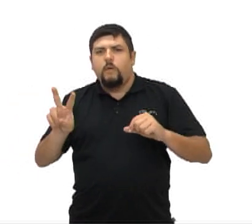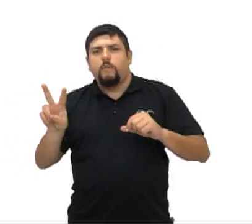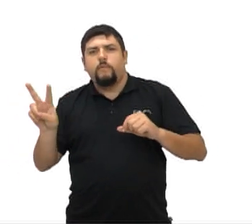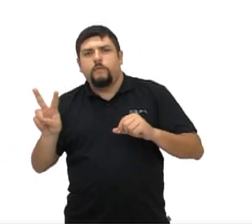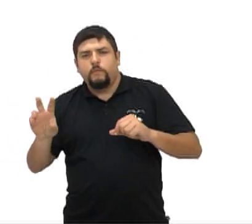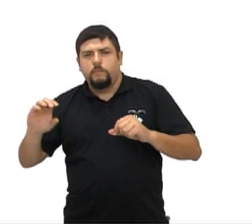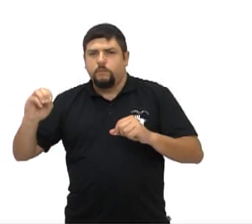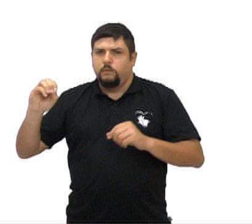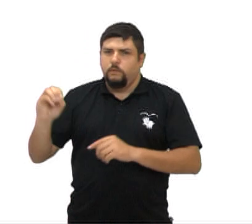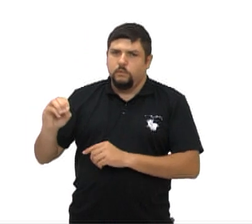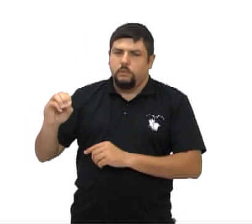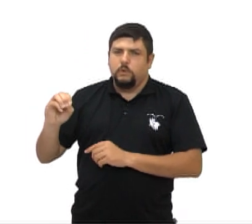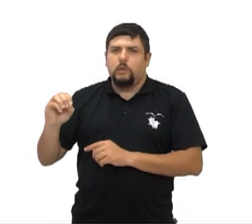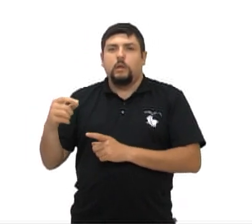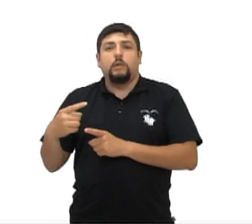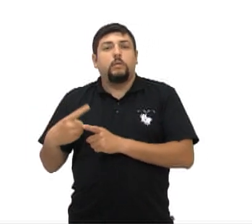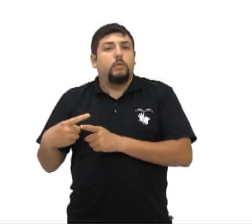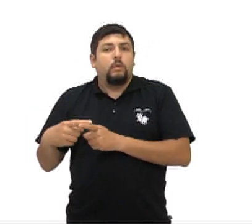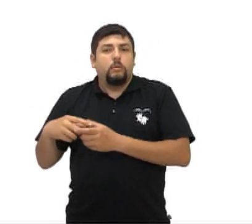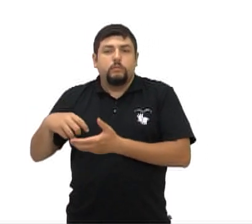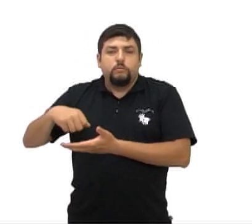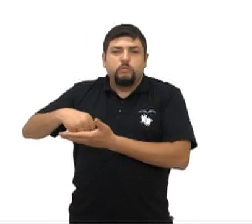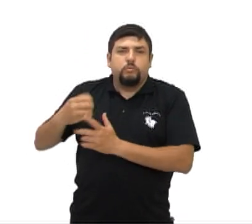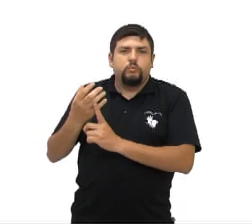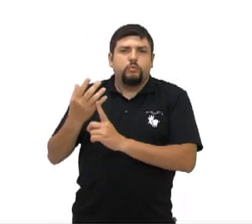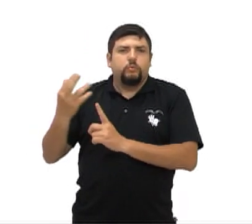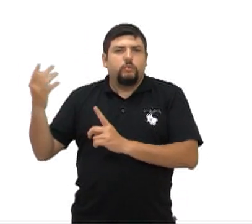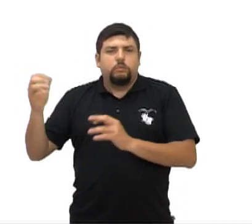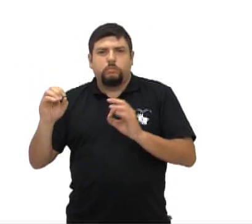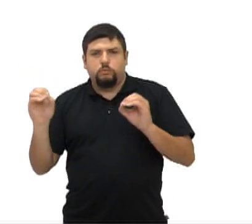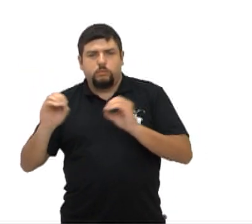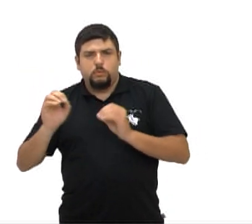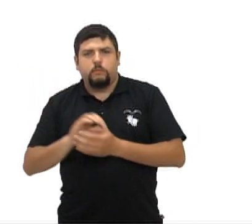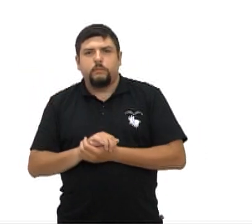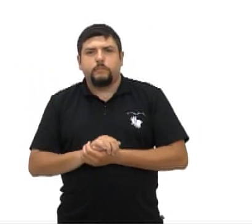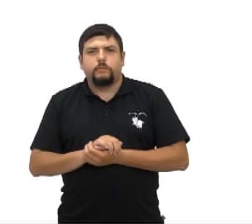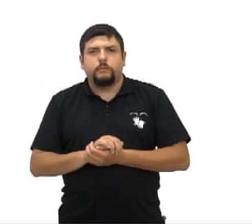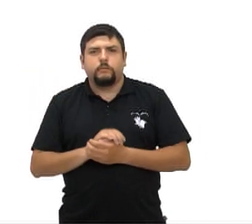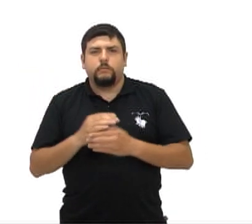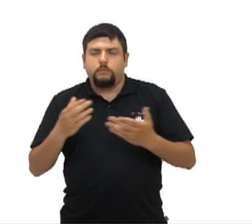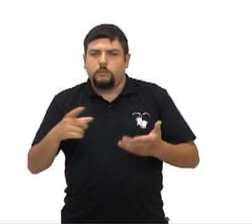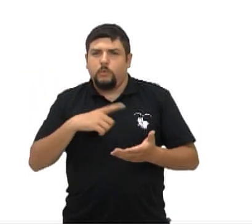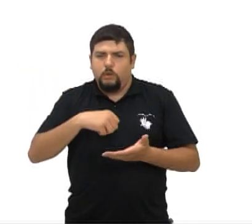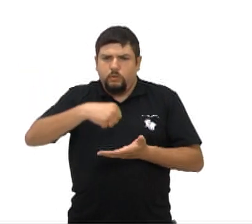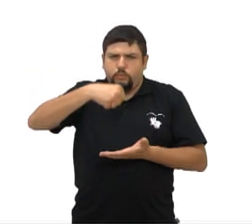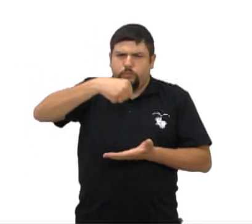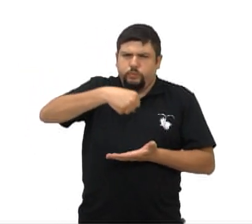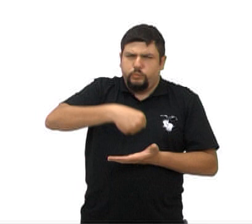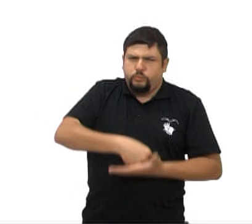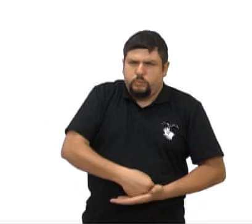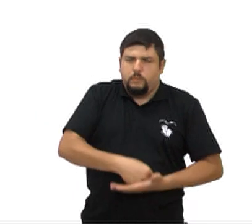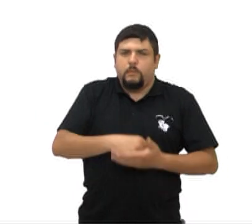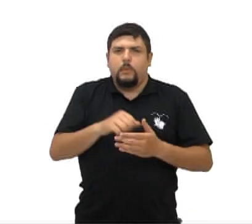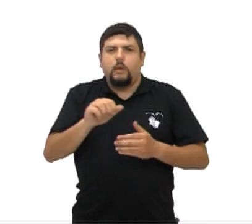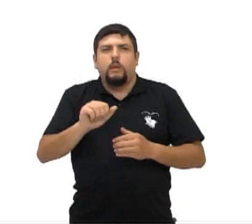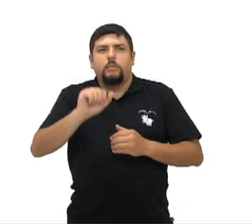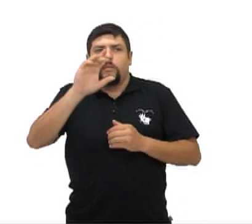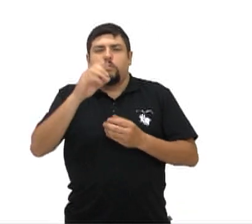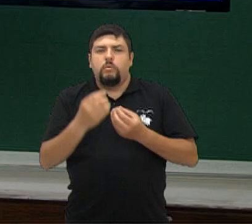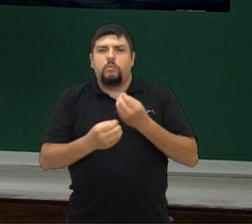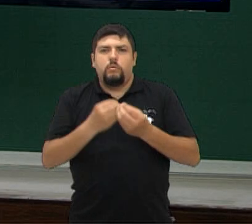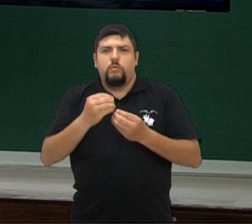não tenho nenhum componente gasoso aqui. Então, quando eu tenho um aumento de pressão, eu não favoreço o meu